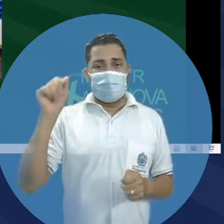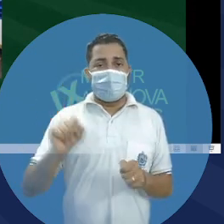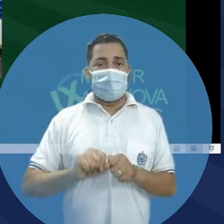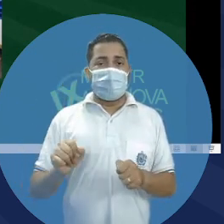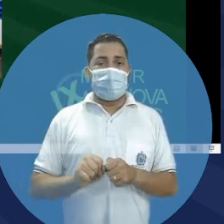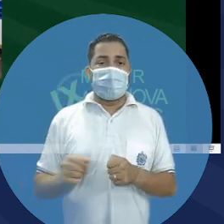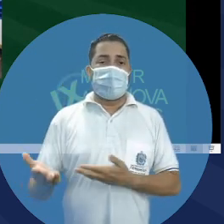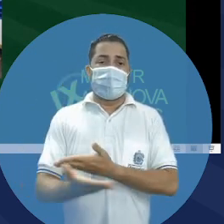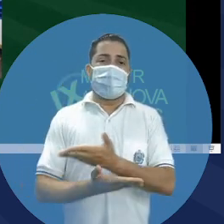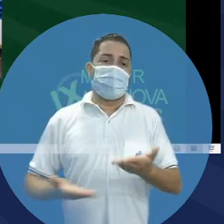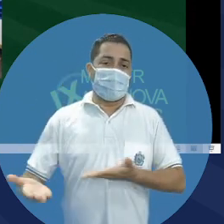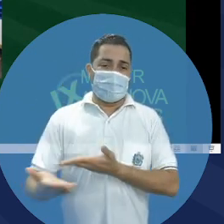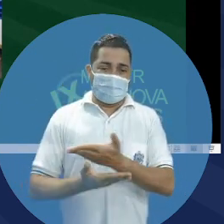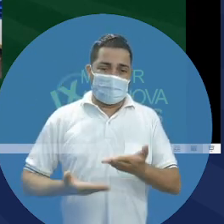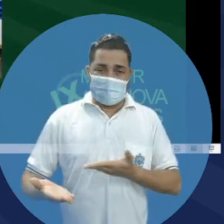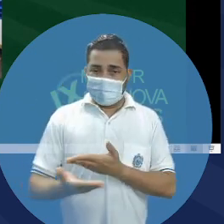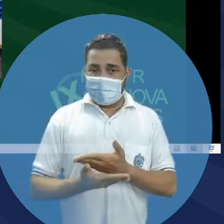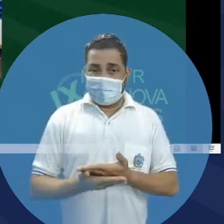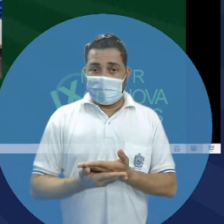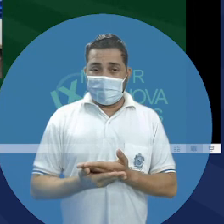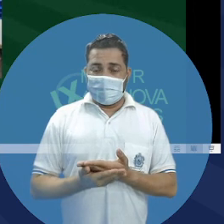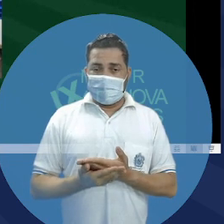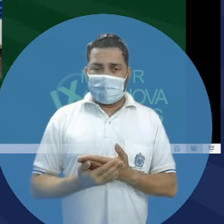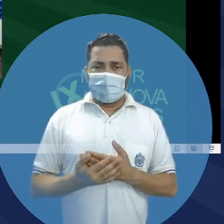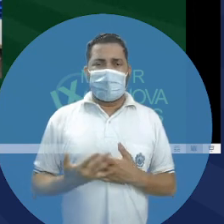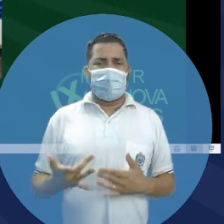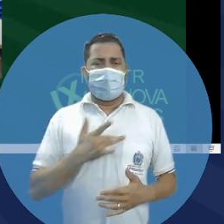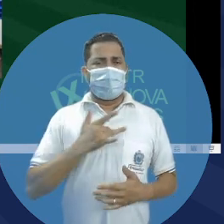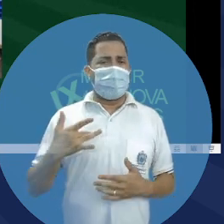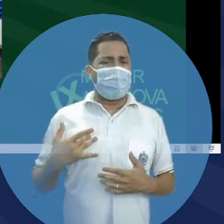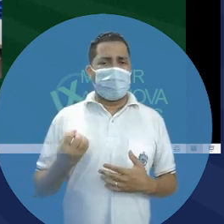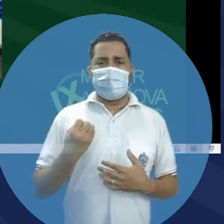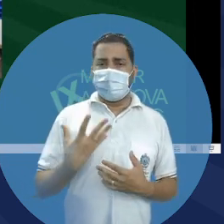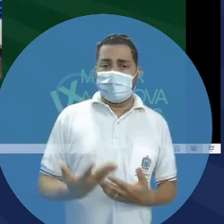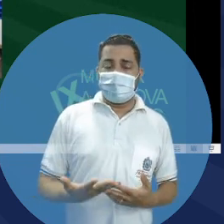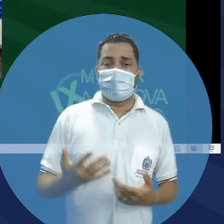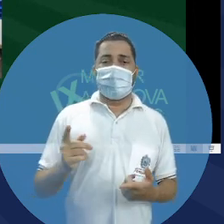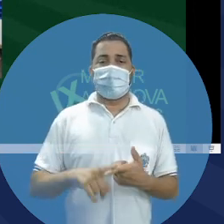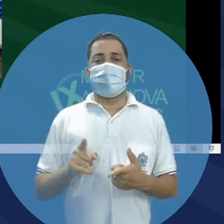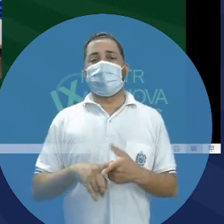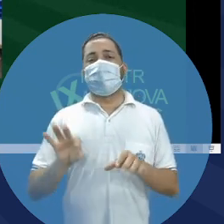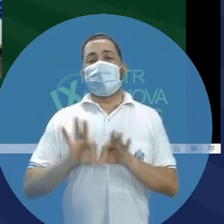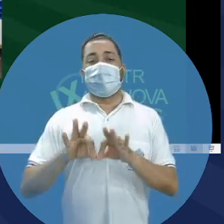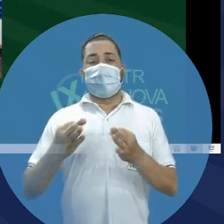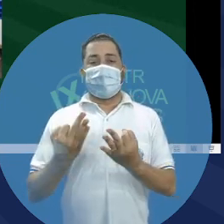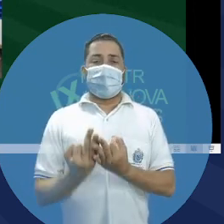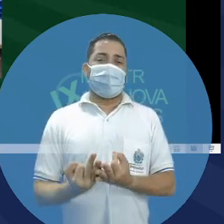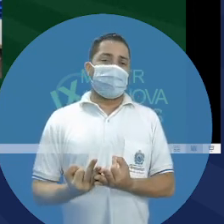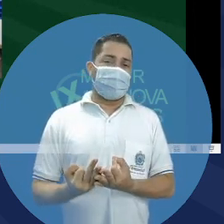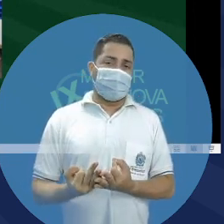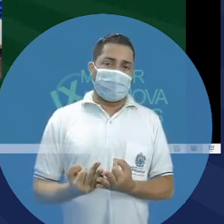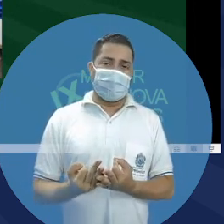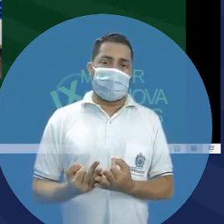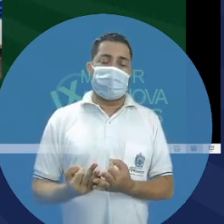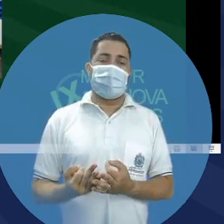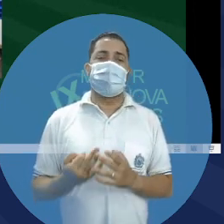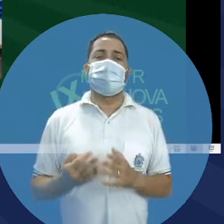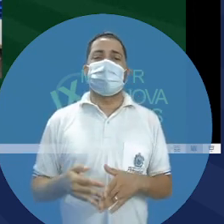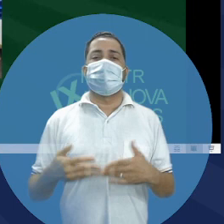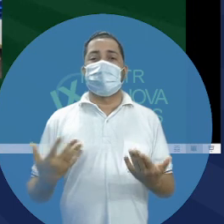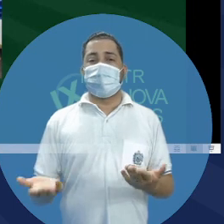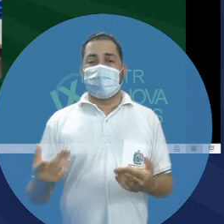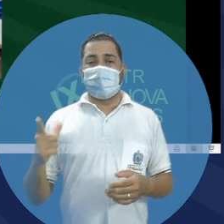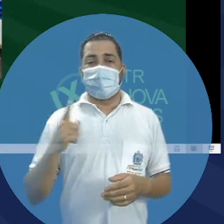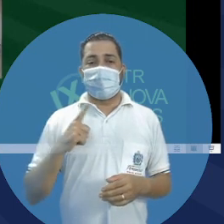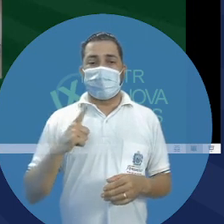de condições saudáveis para ela e para a sua família. Esse foi o turno da manhã,